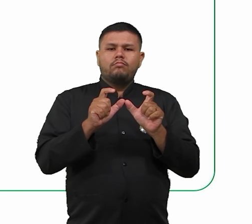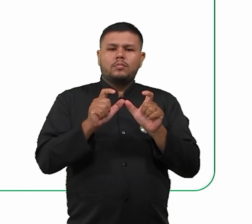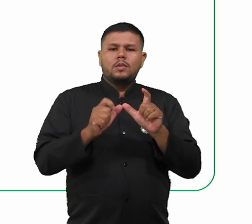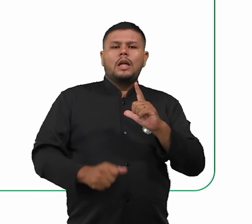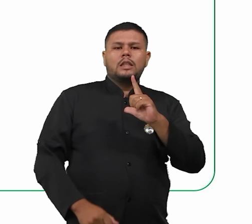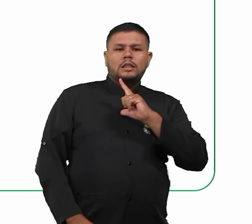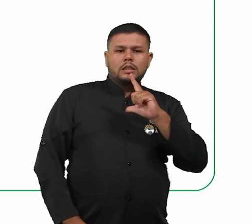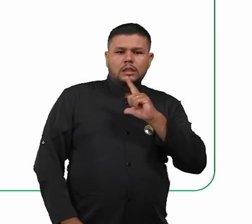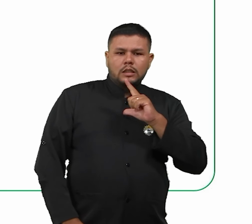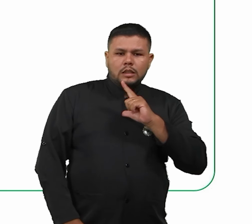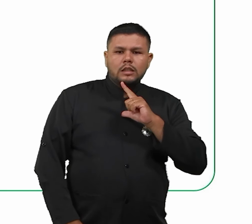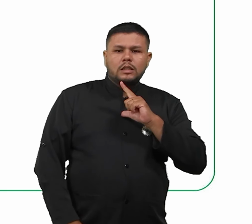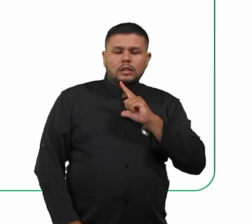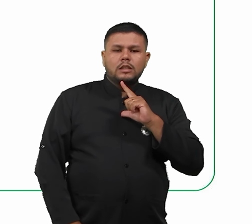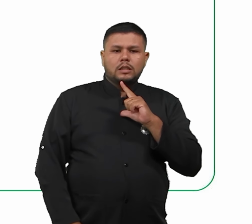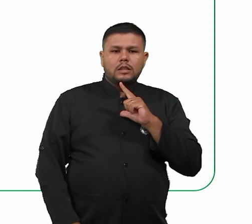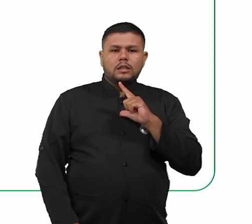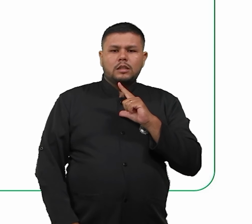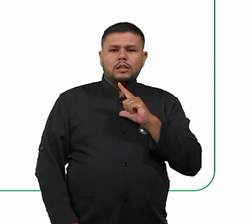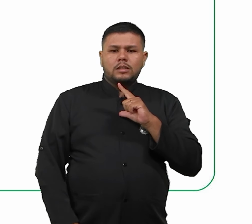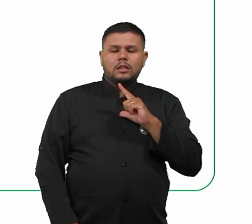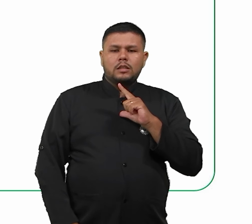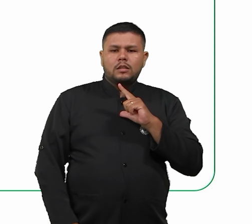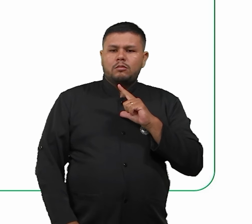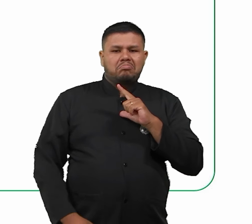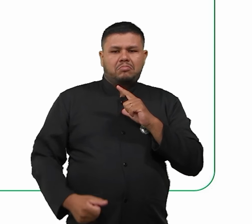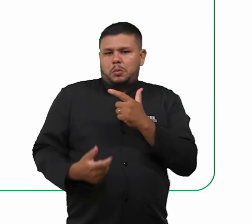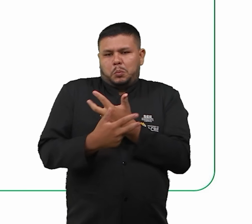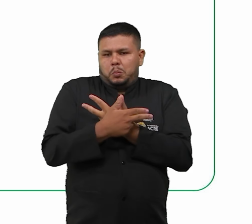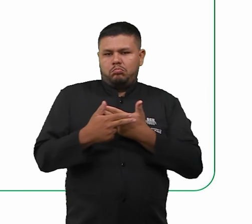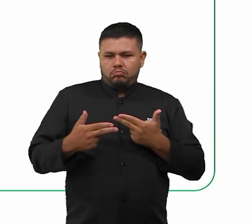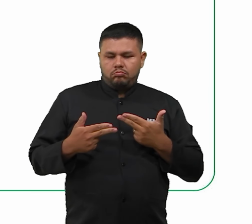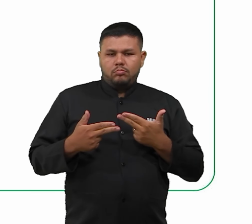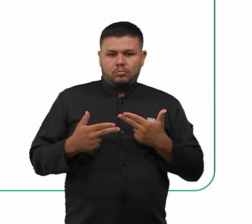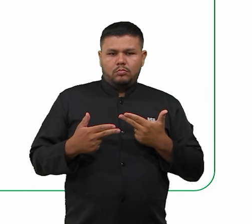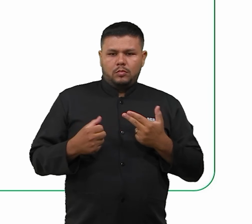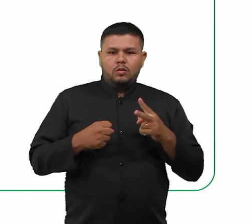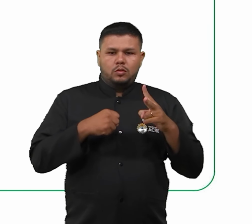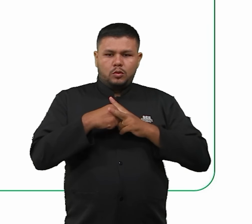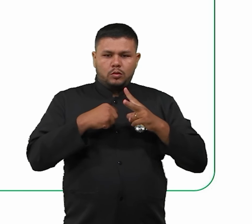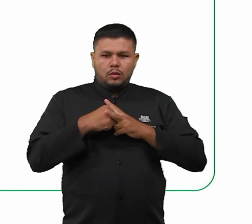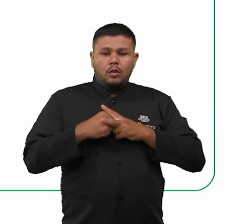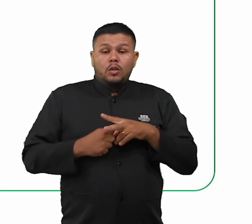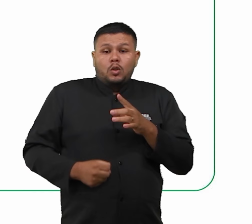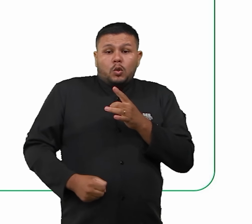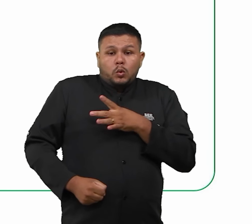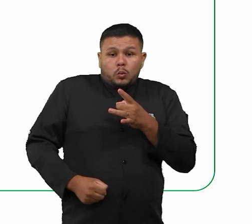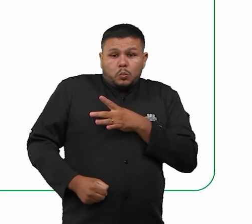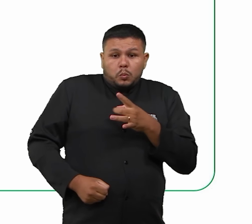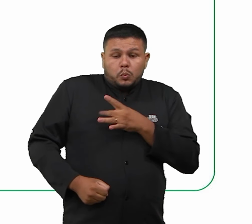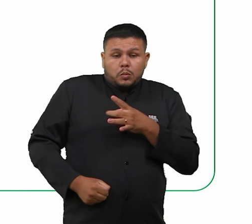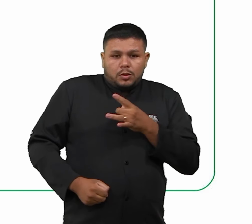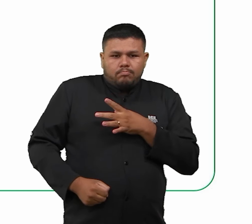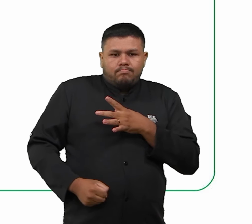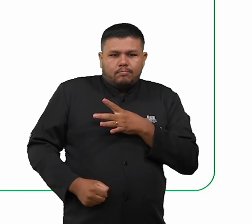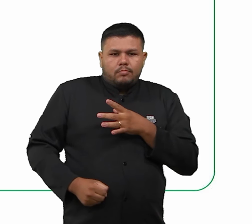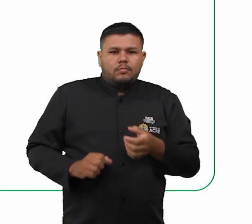Tenho, o verbo. Quem tem, tem algo. Medo seria o nosso objeto.